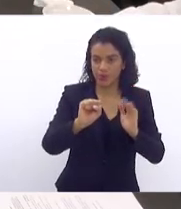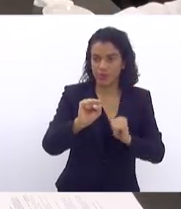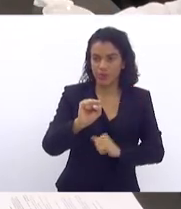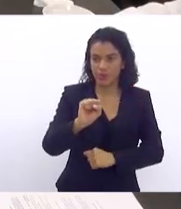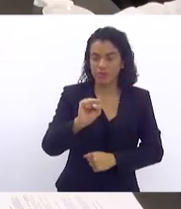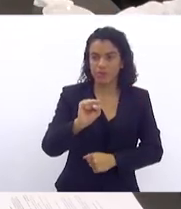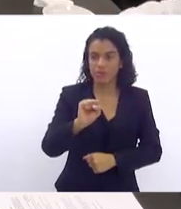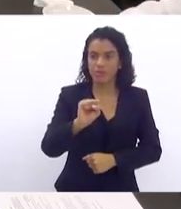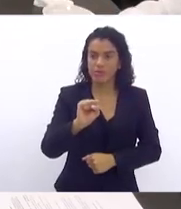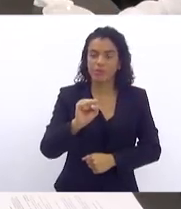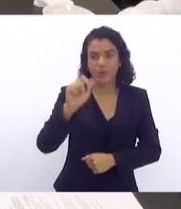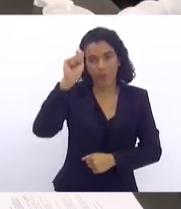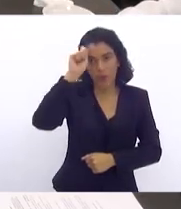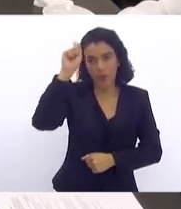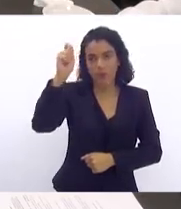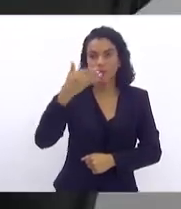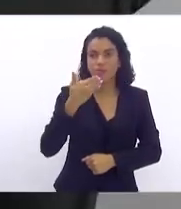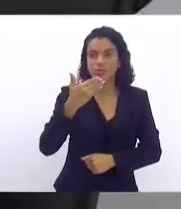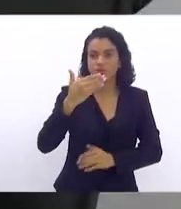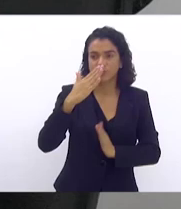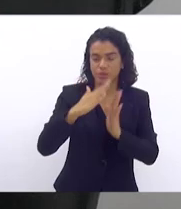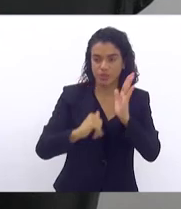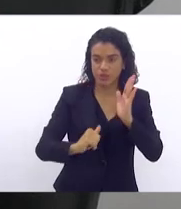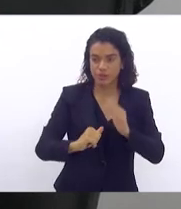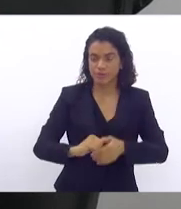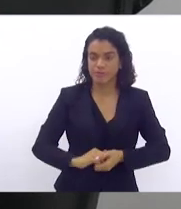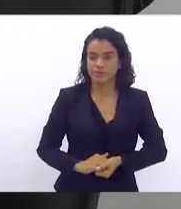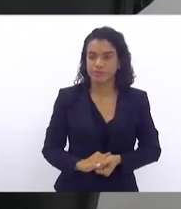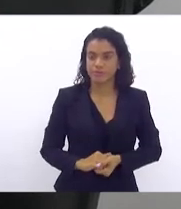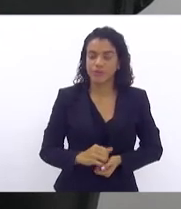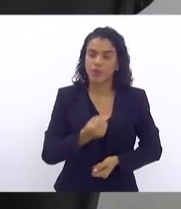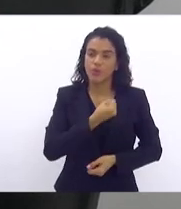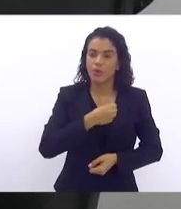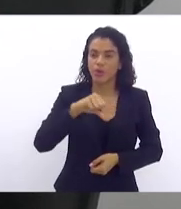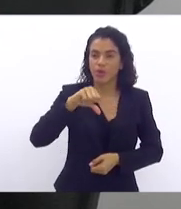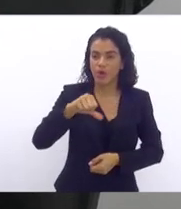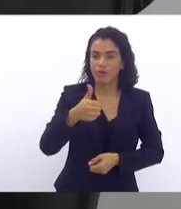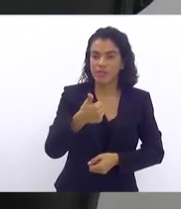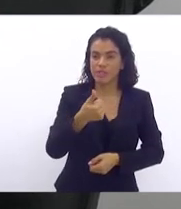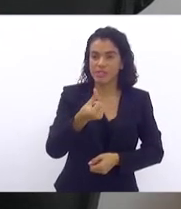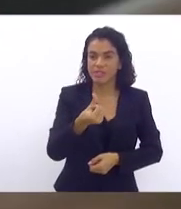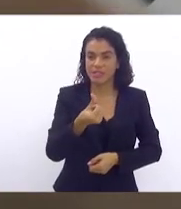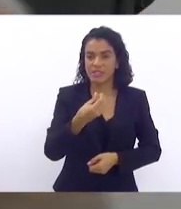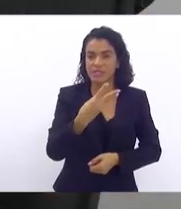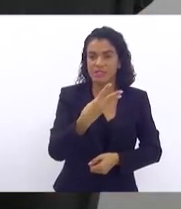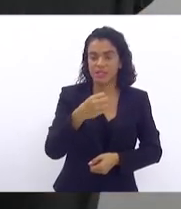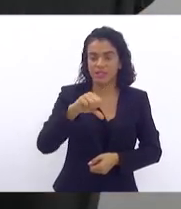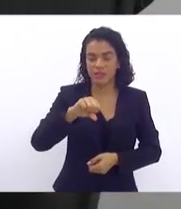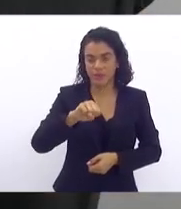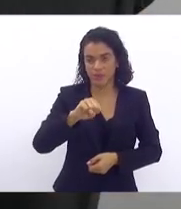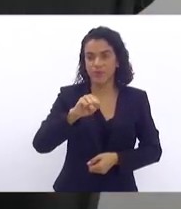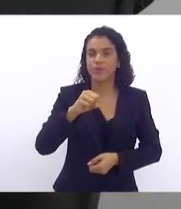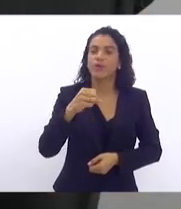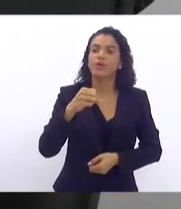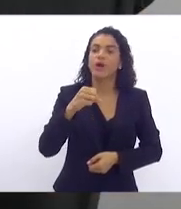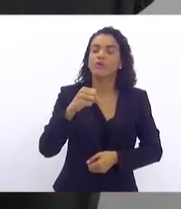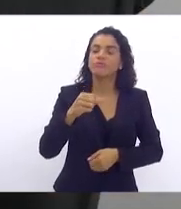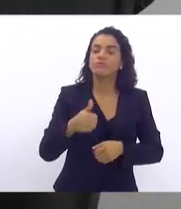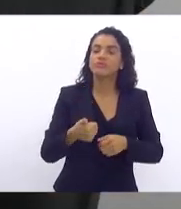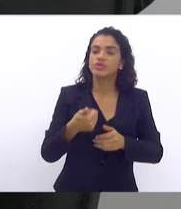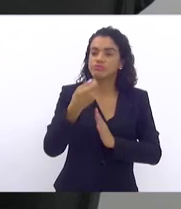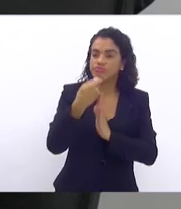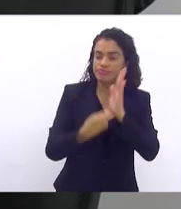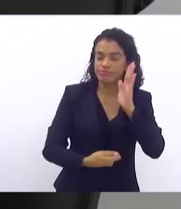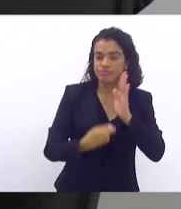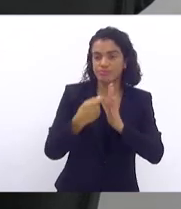o autor pediu a retirada em definitivo. Item 9 da pauta, o PL 1648 e 19, de autoria da Comissão Parlamentar